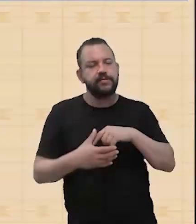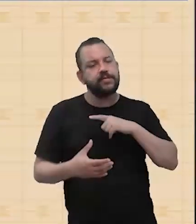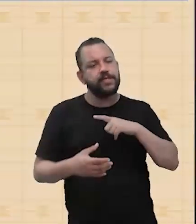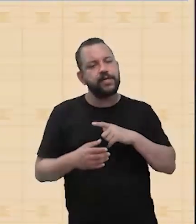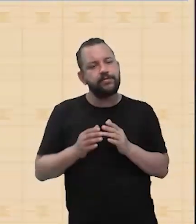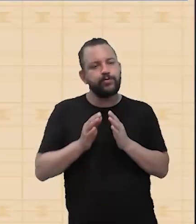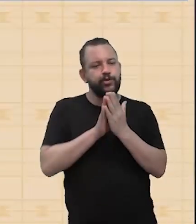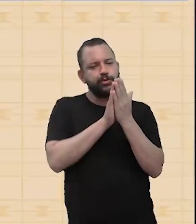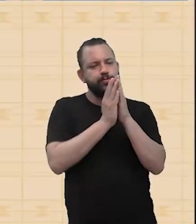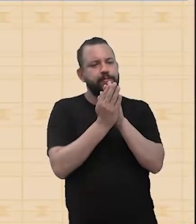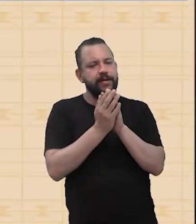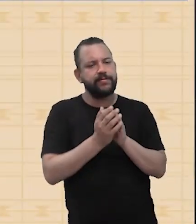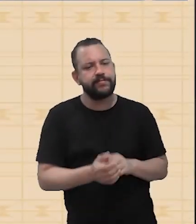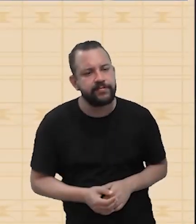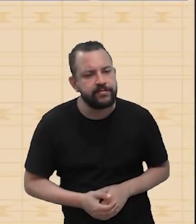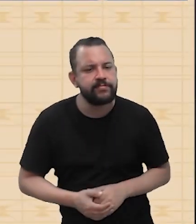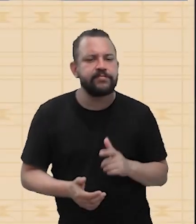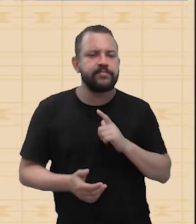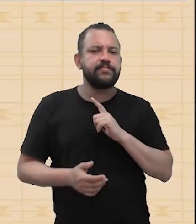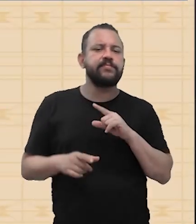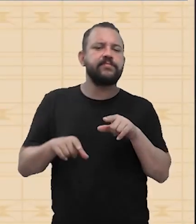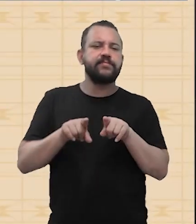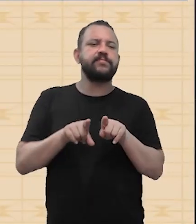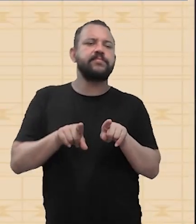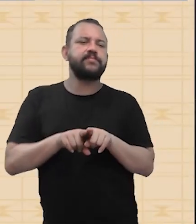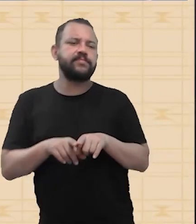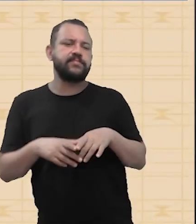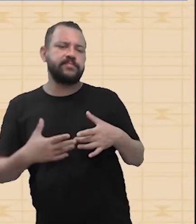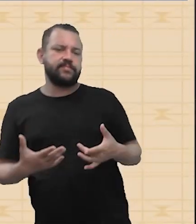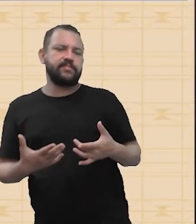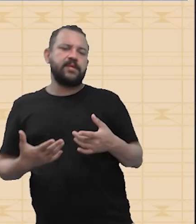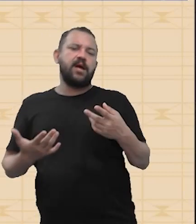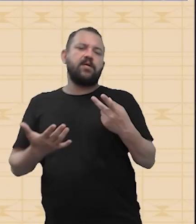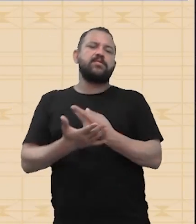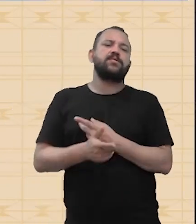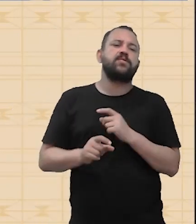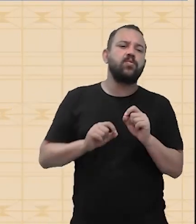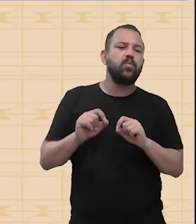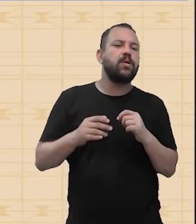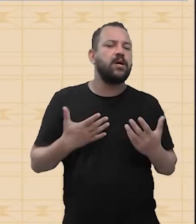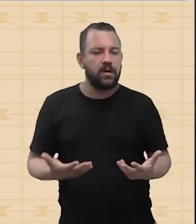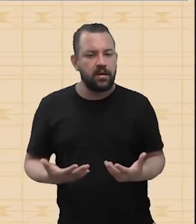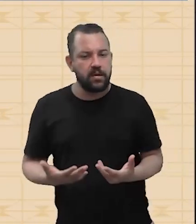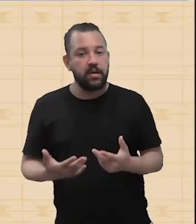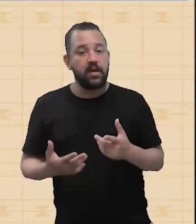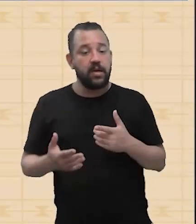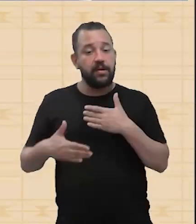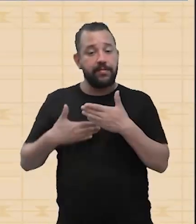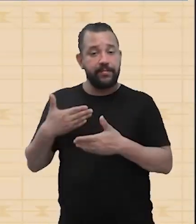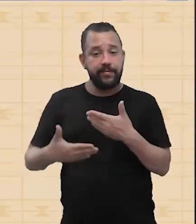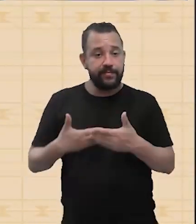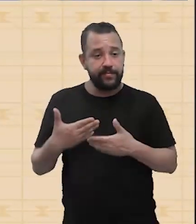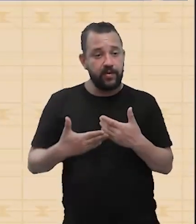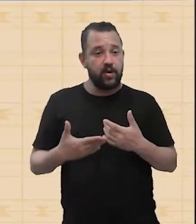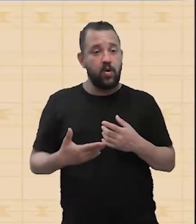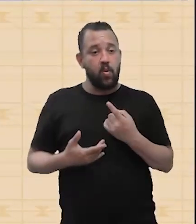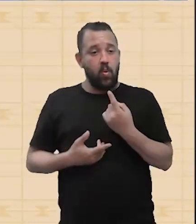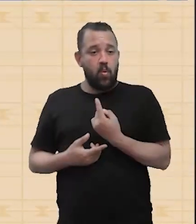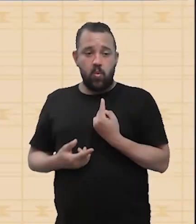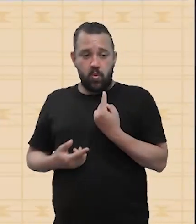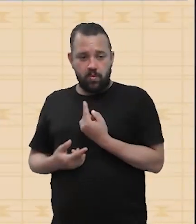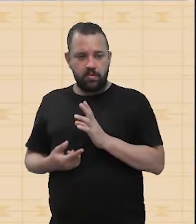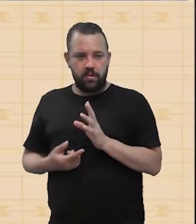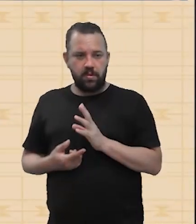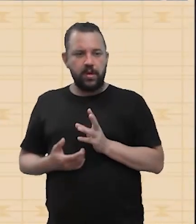a irradiação. E na verdade, pessoal, o que acontece é que esses três processos eles não vão ocorrer individualmente, eles sempre vão